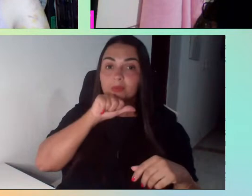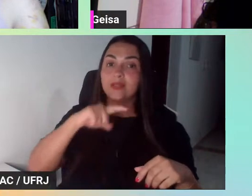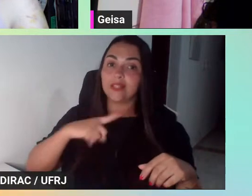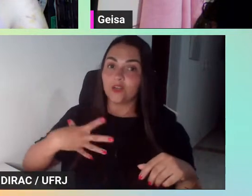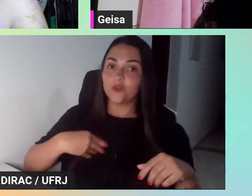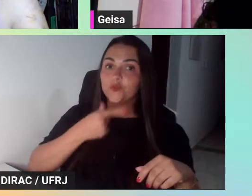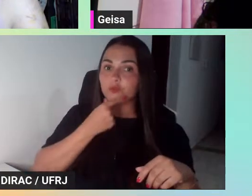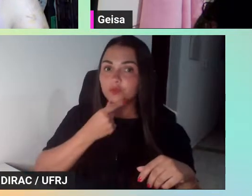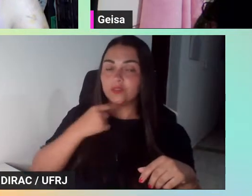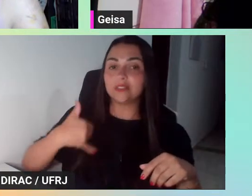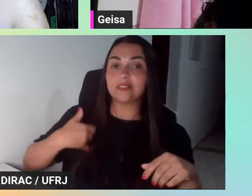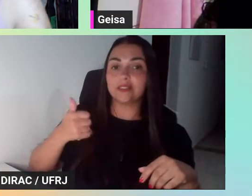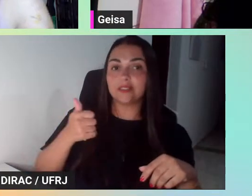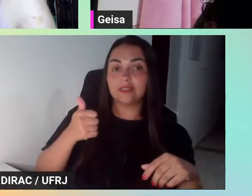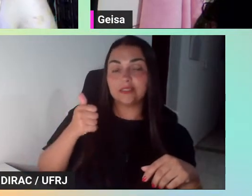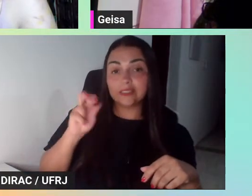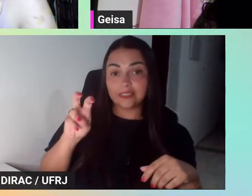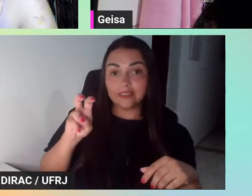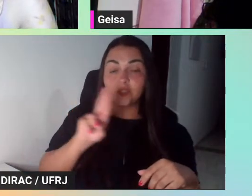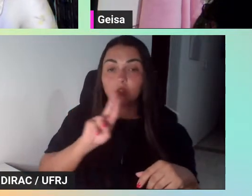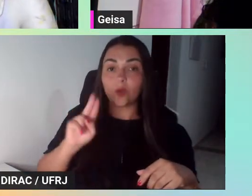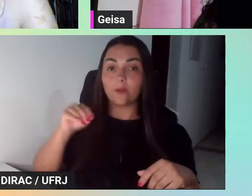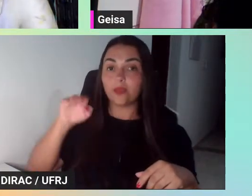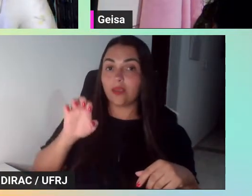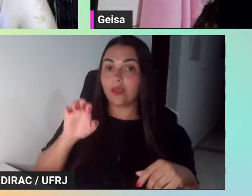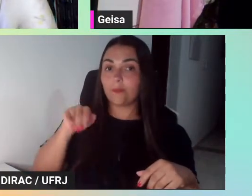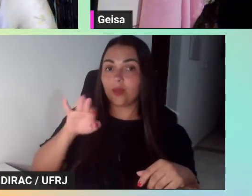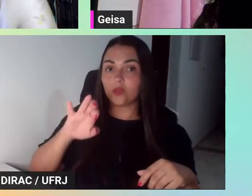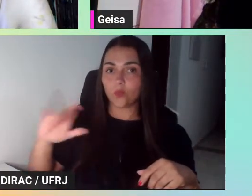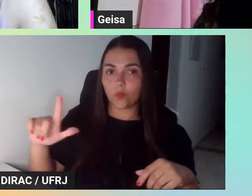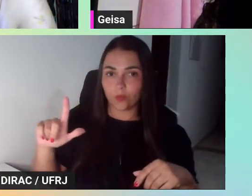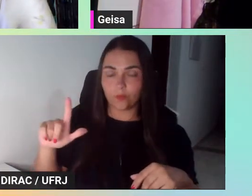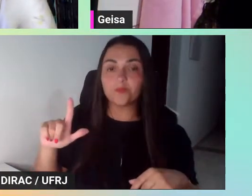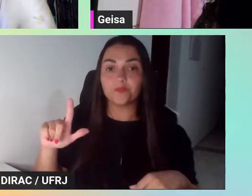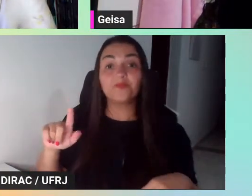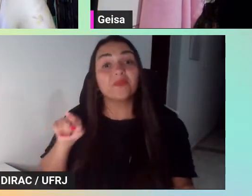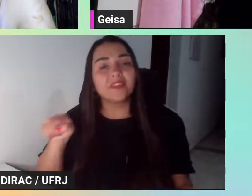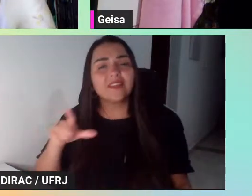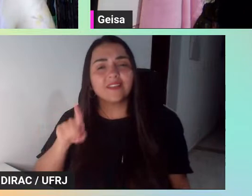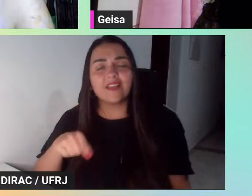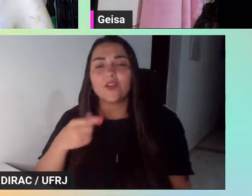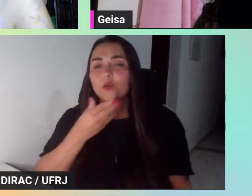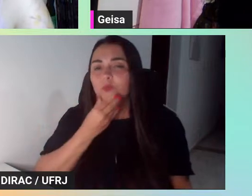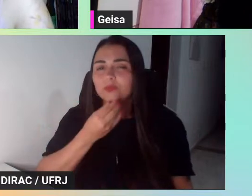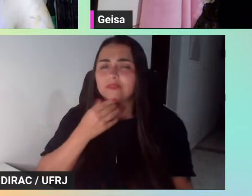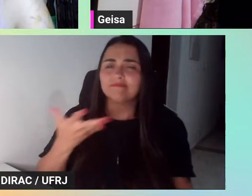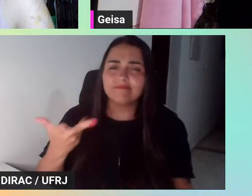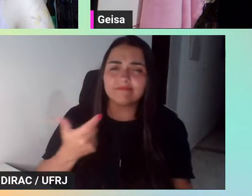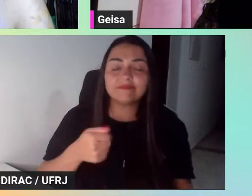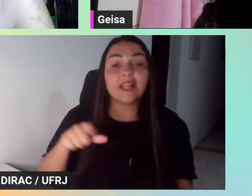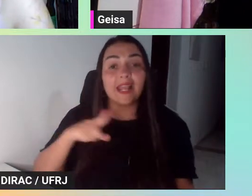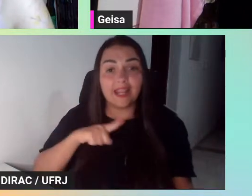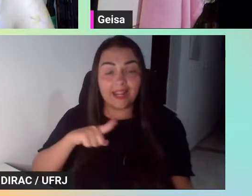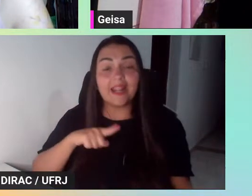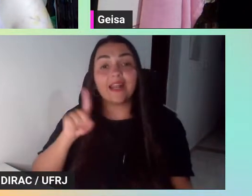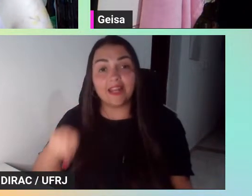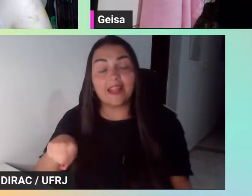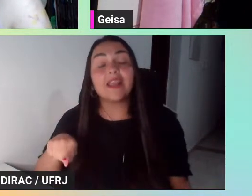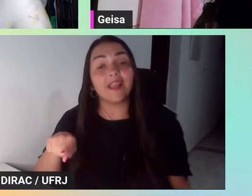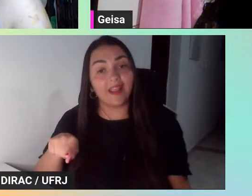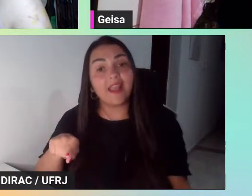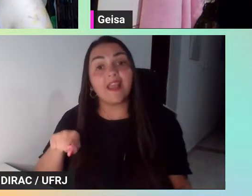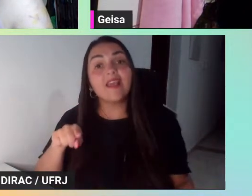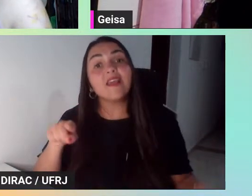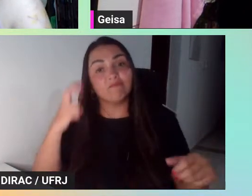15 anos, chamado Emanuel. É um amor de menino, ele tem altas habilidades e, por isso, ele tem